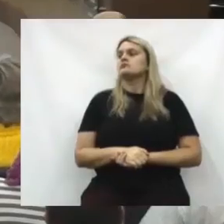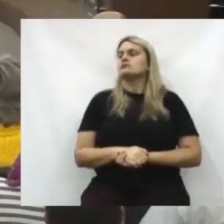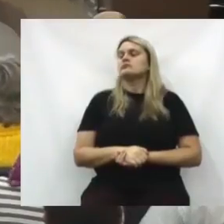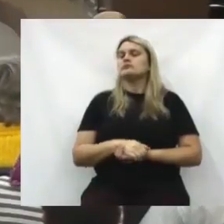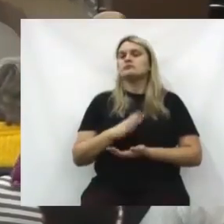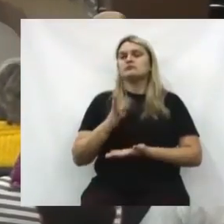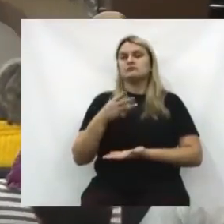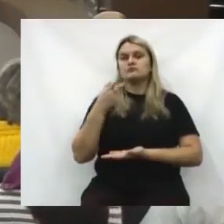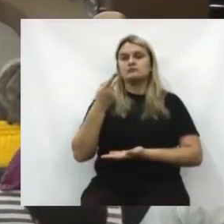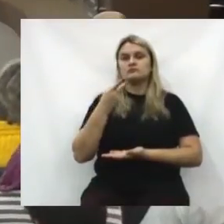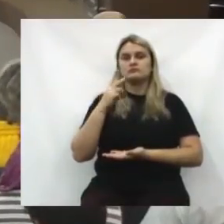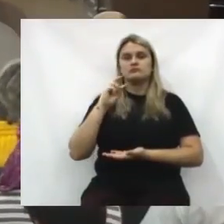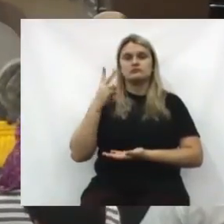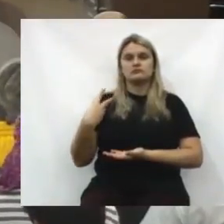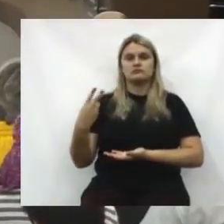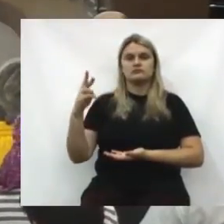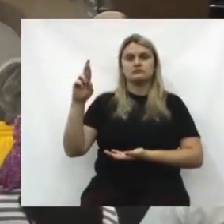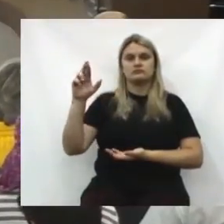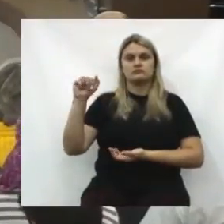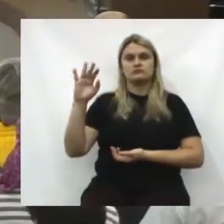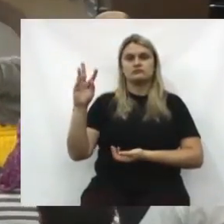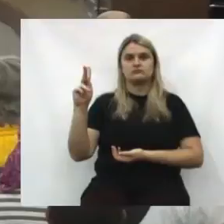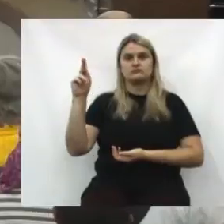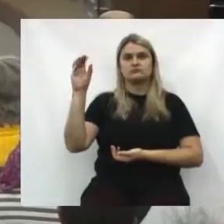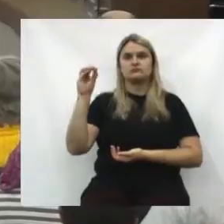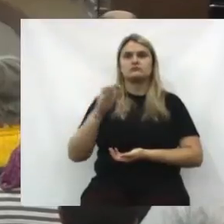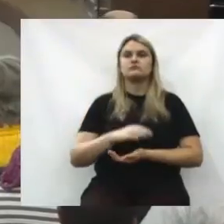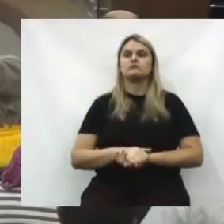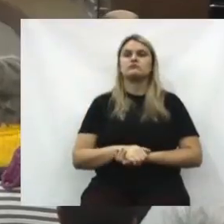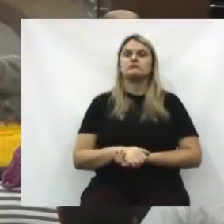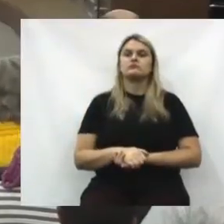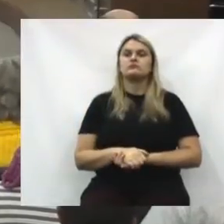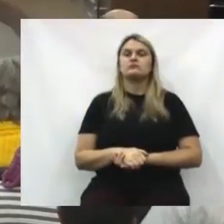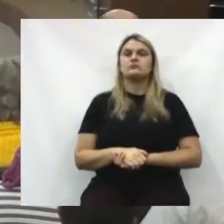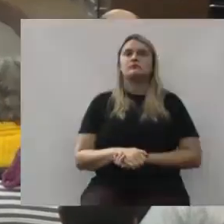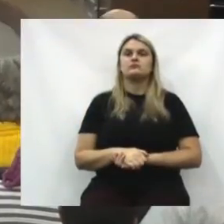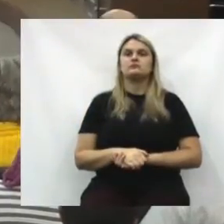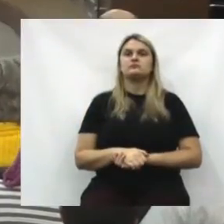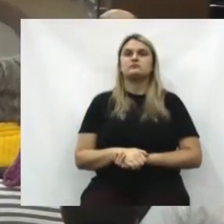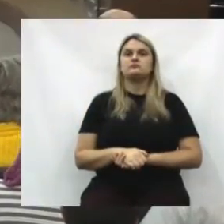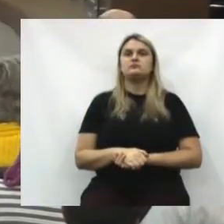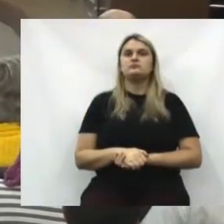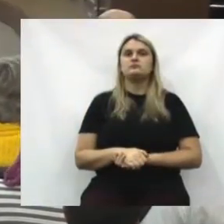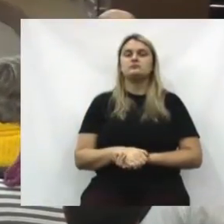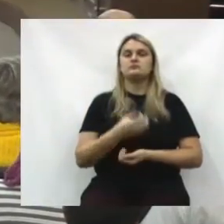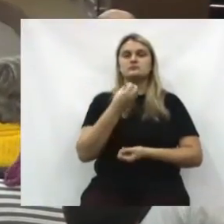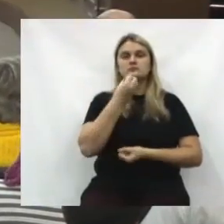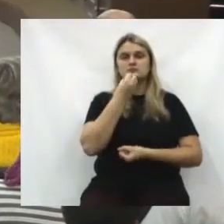presidente. Com a palavra o vereador Rático.